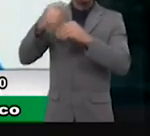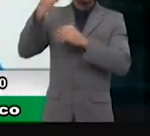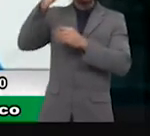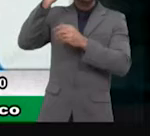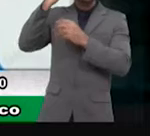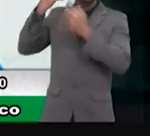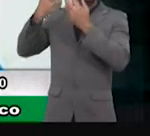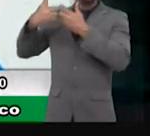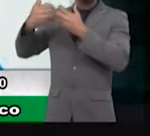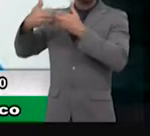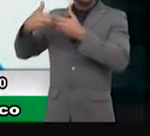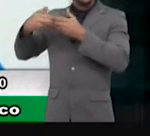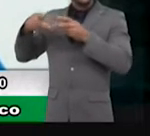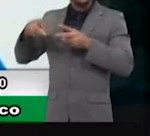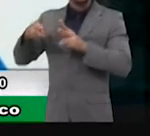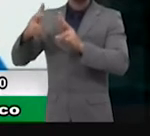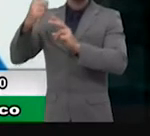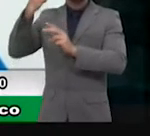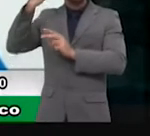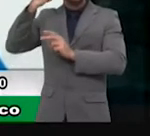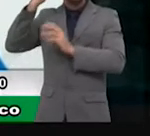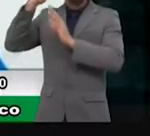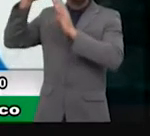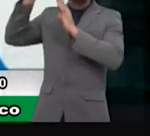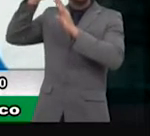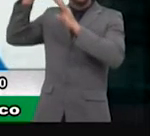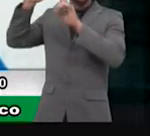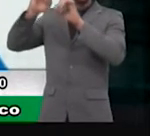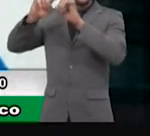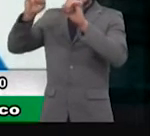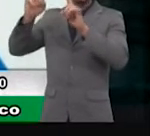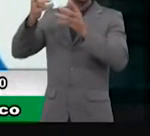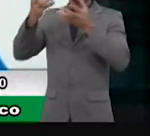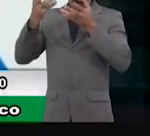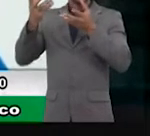e penso ainda. Mas eu queria também